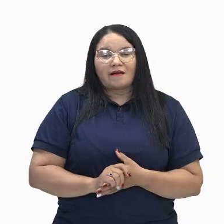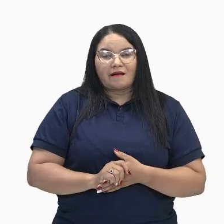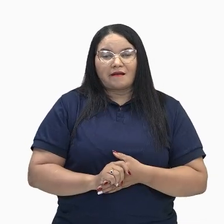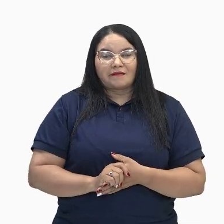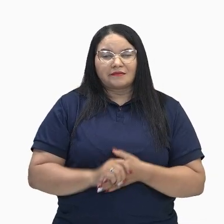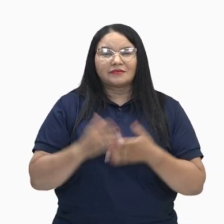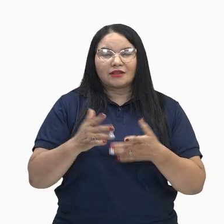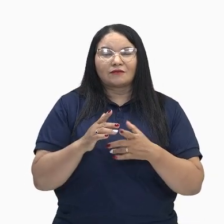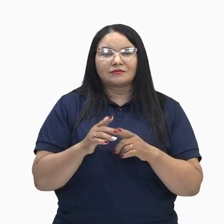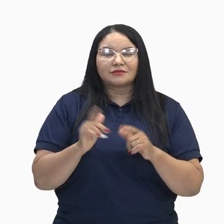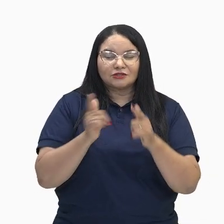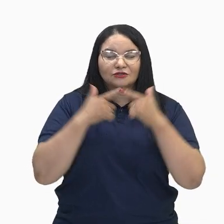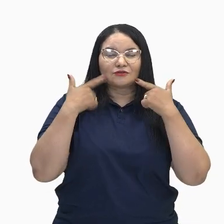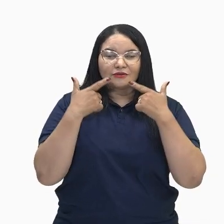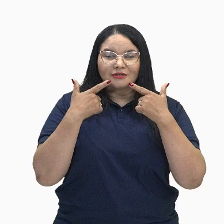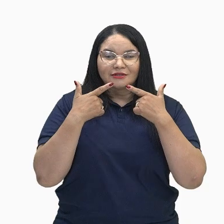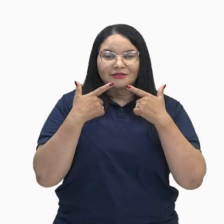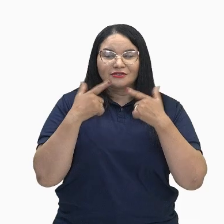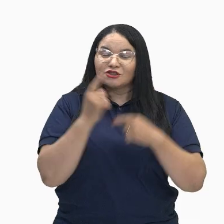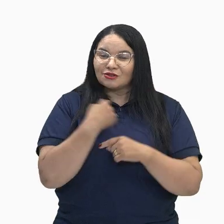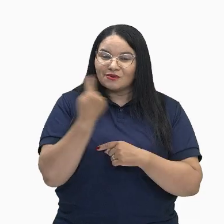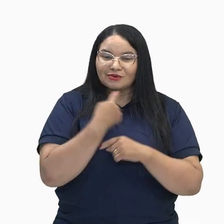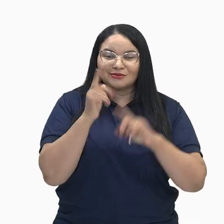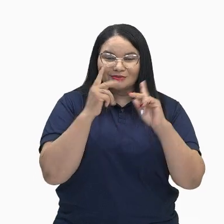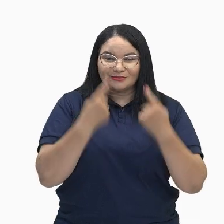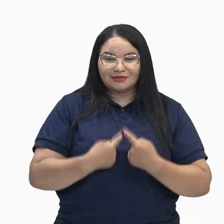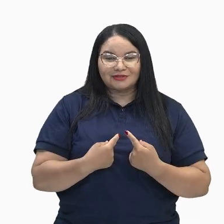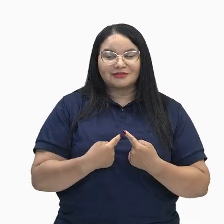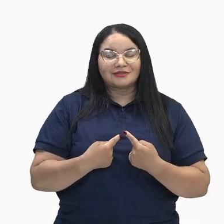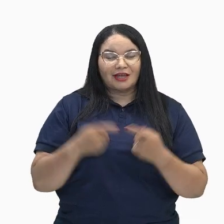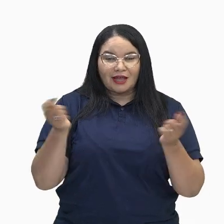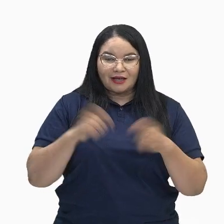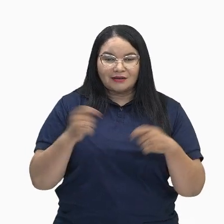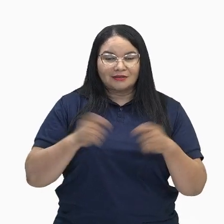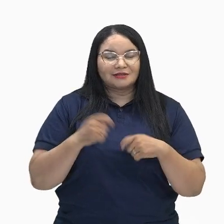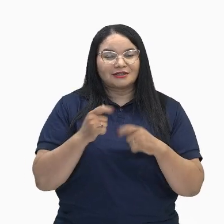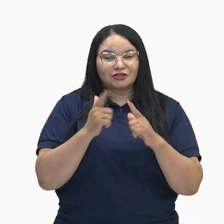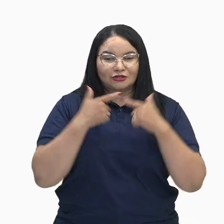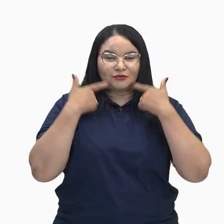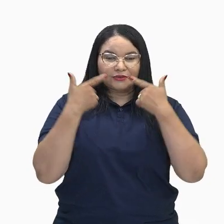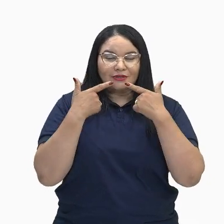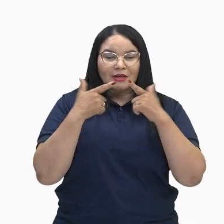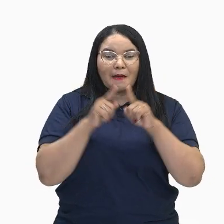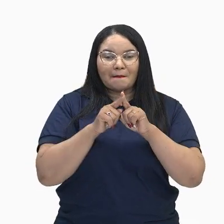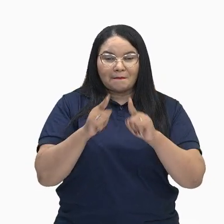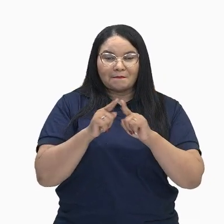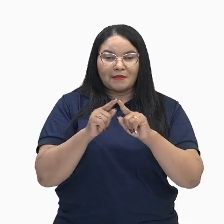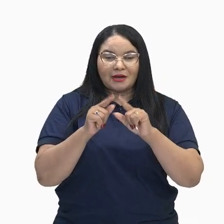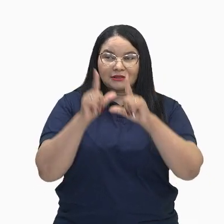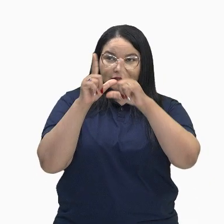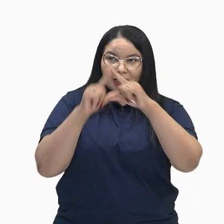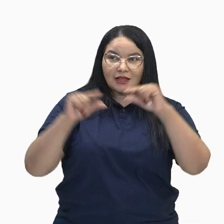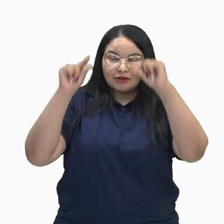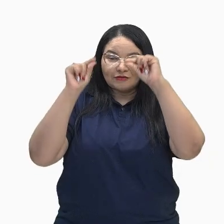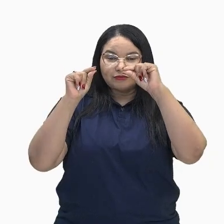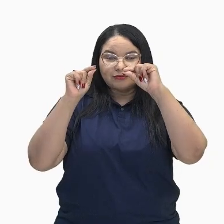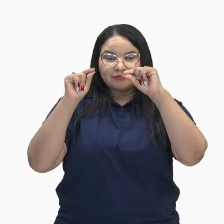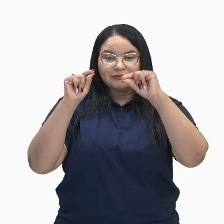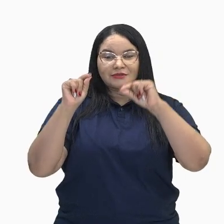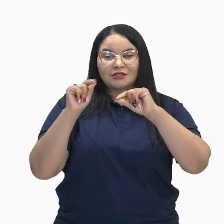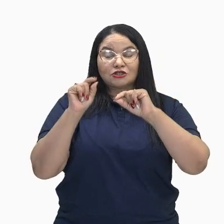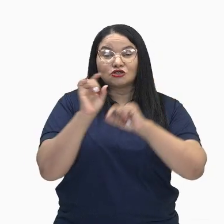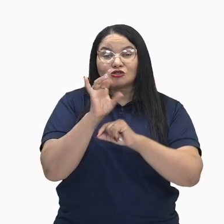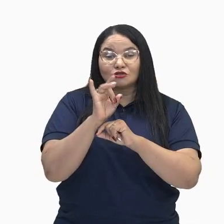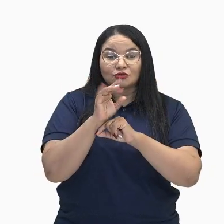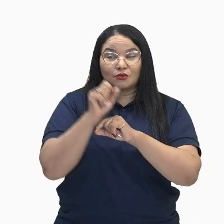Quem é que sorri? Nós, seres humanos, temos essa capacidade, né? A lua, ela apenas